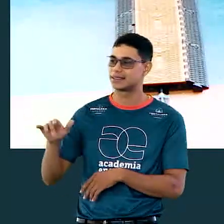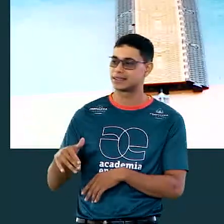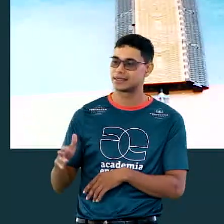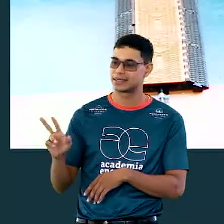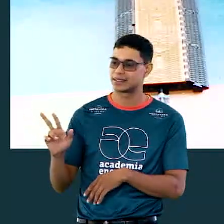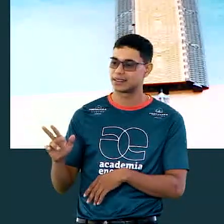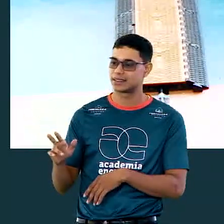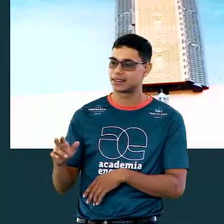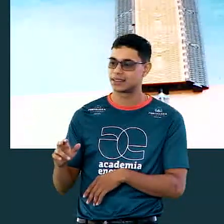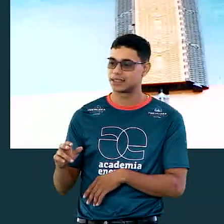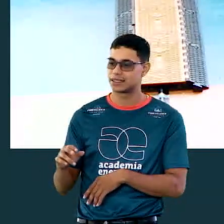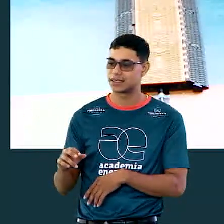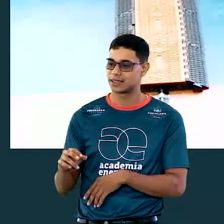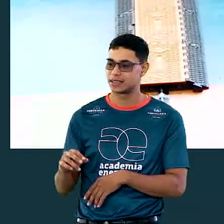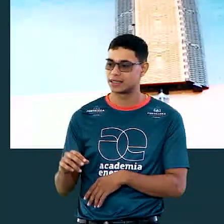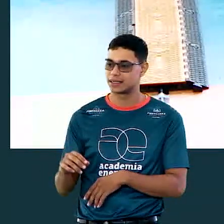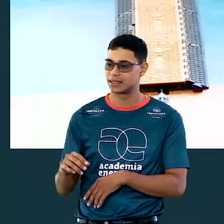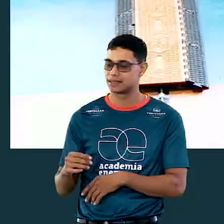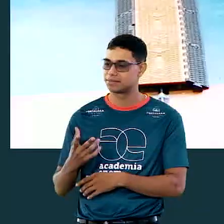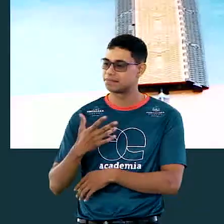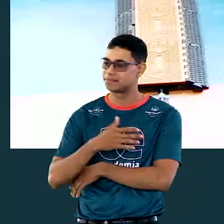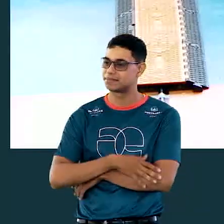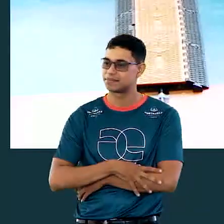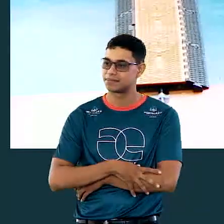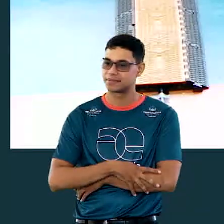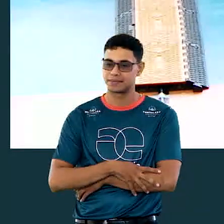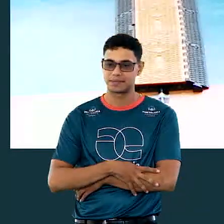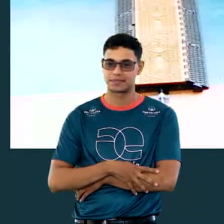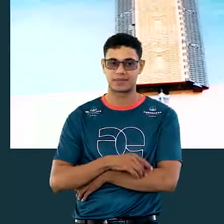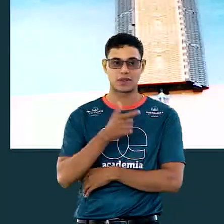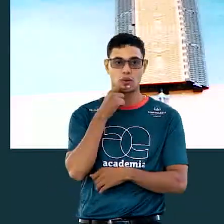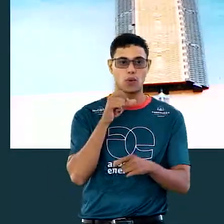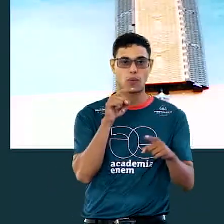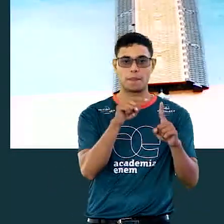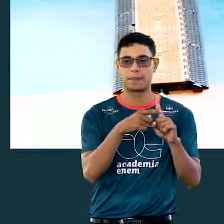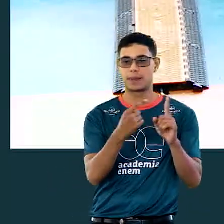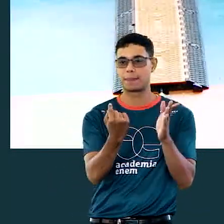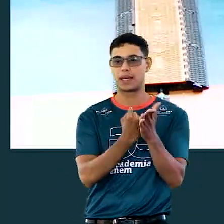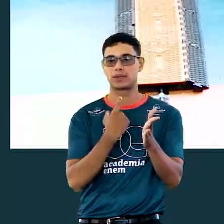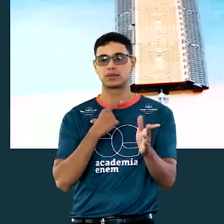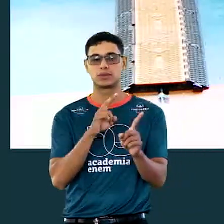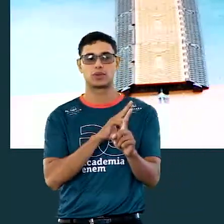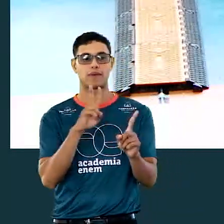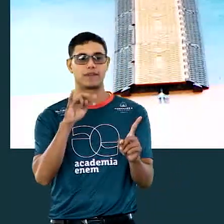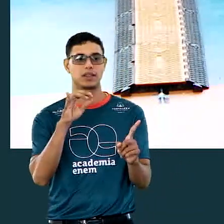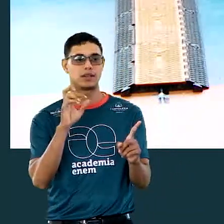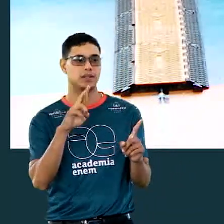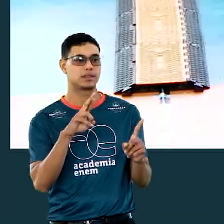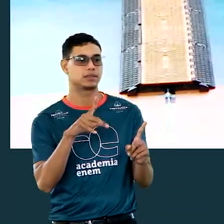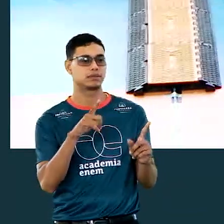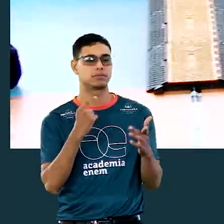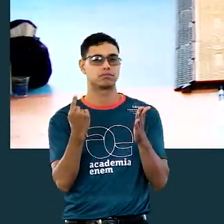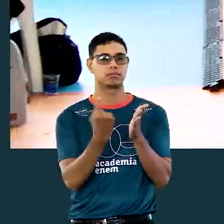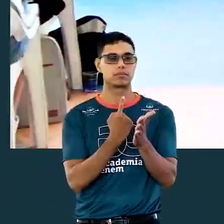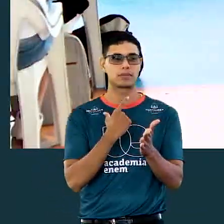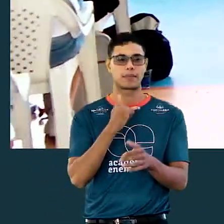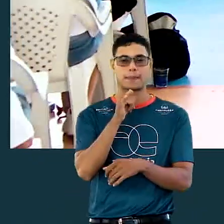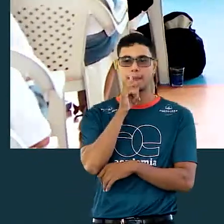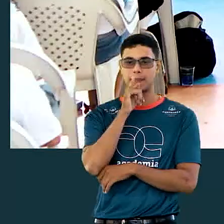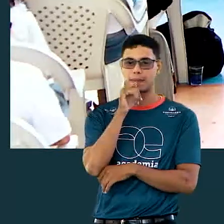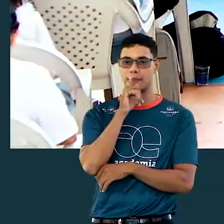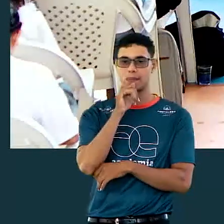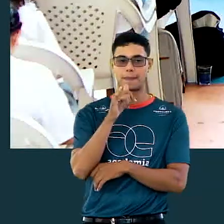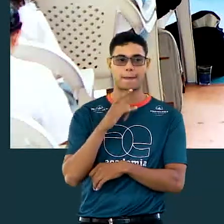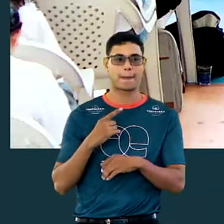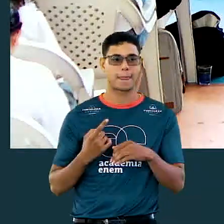Não. Vamos lá, pergunta do colega. Meu nome? O Vitor. O Vitor perguntou assim, o liquidificador, ele